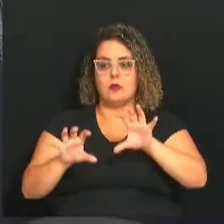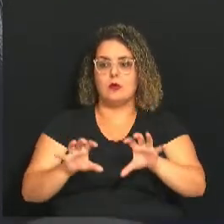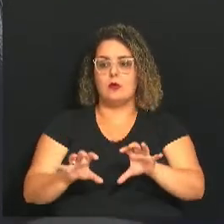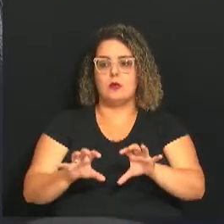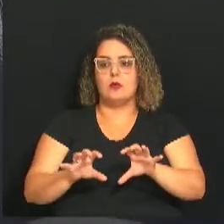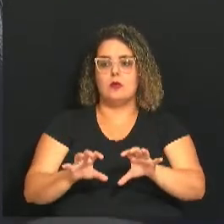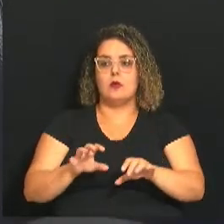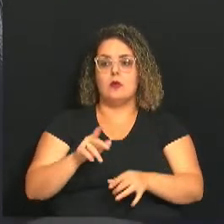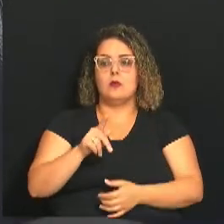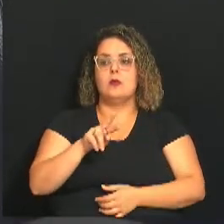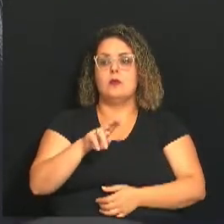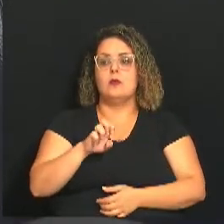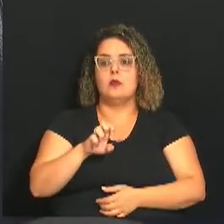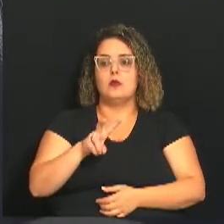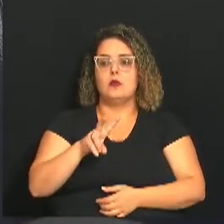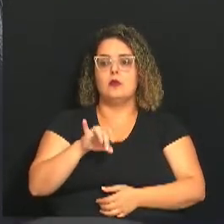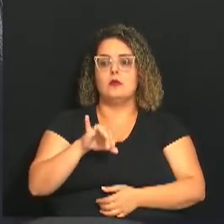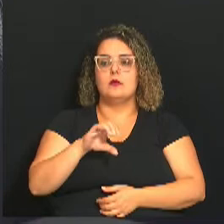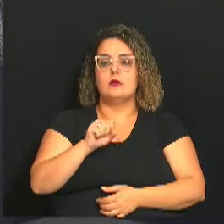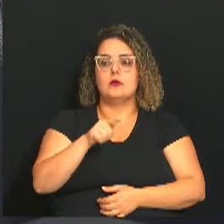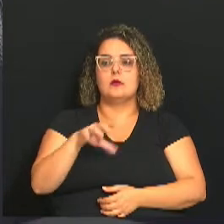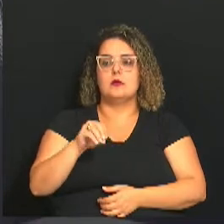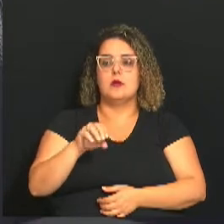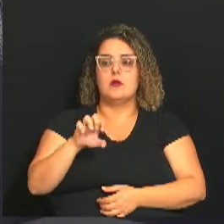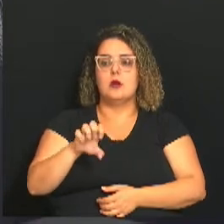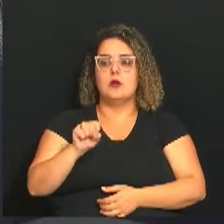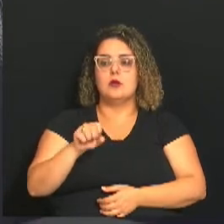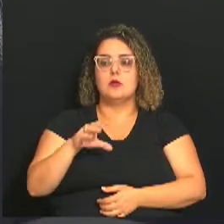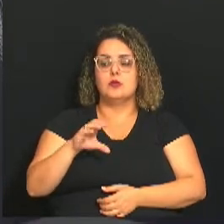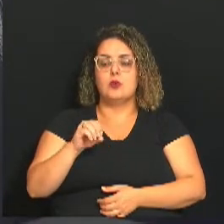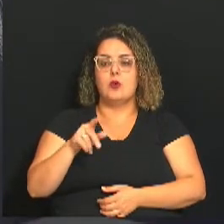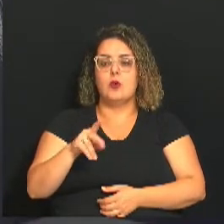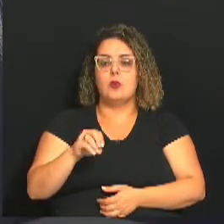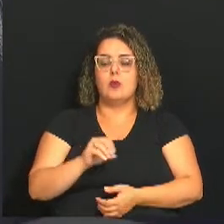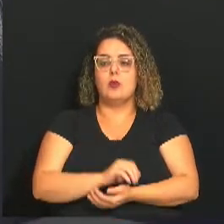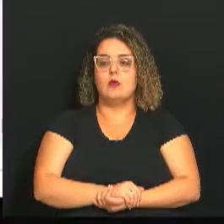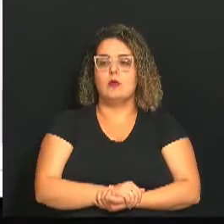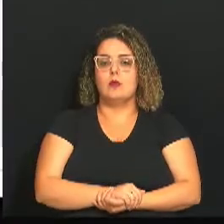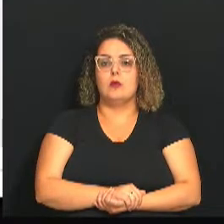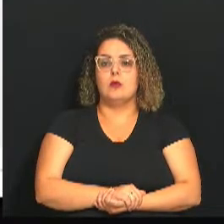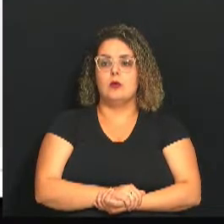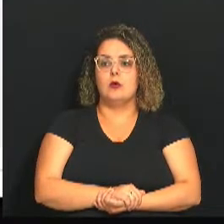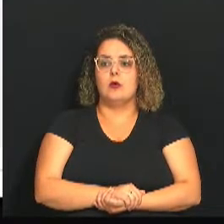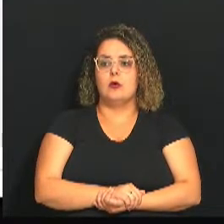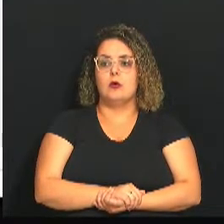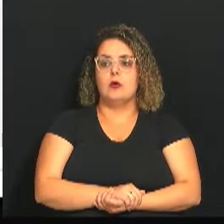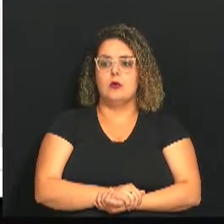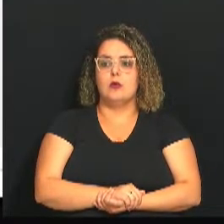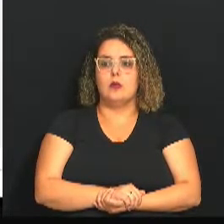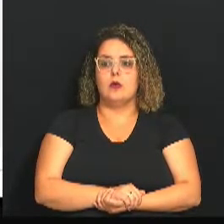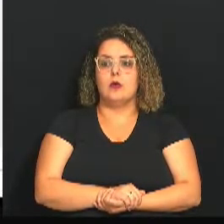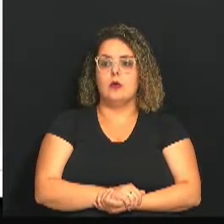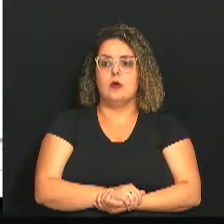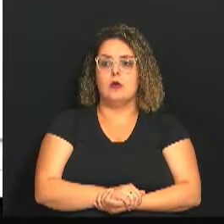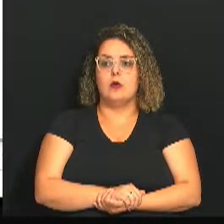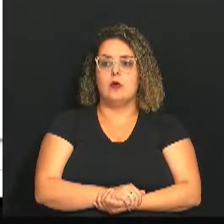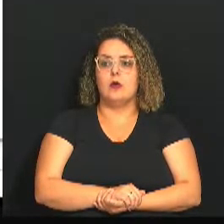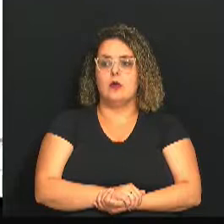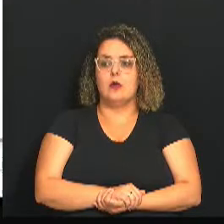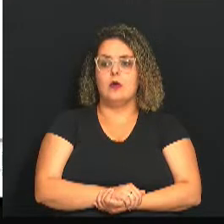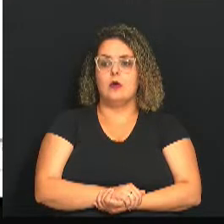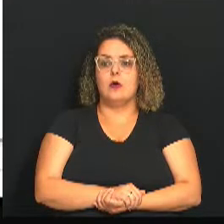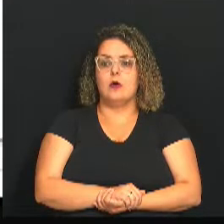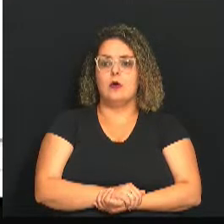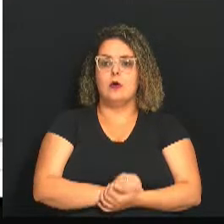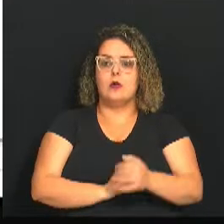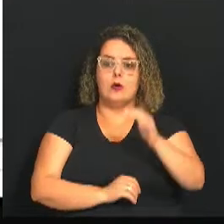do tempo, escopo. Tá, perfeito. De repente a gente vai ter que seguir assim, sem a apresentação em